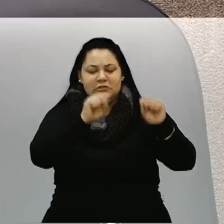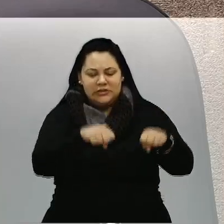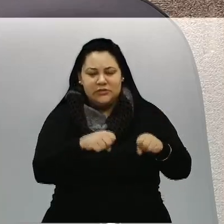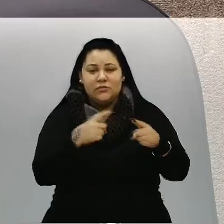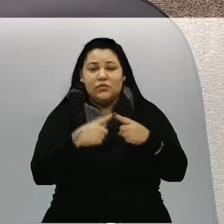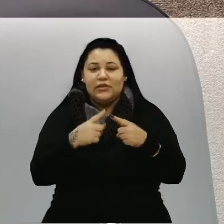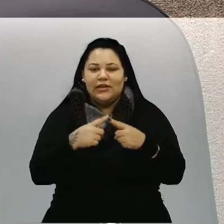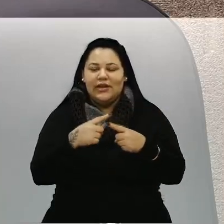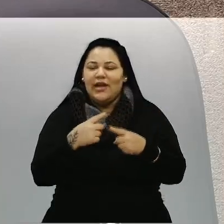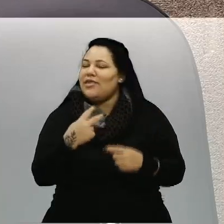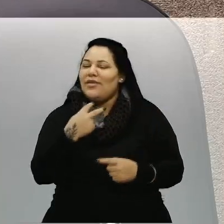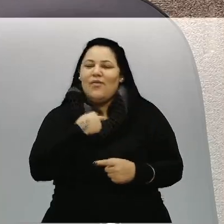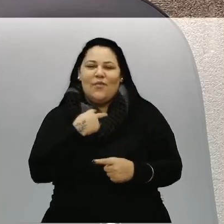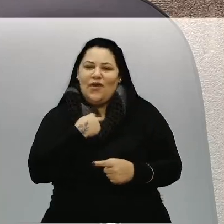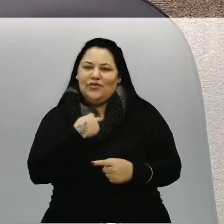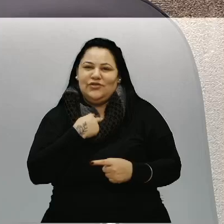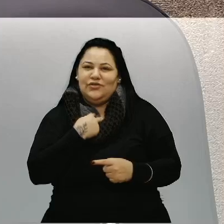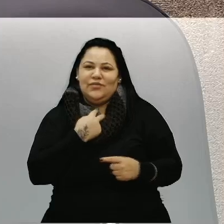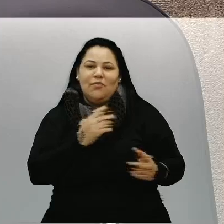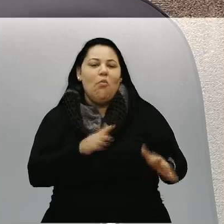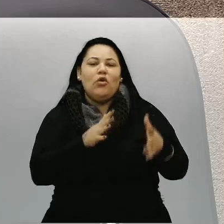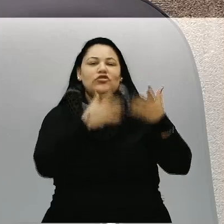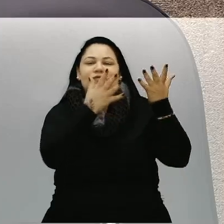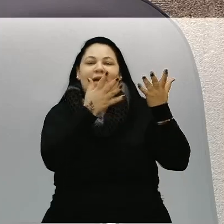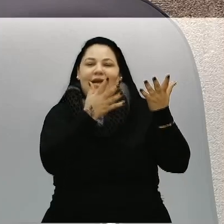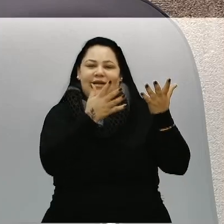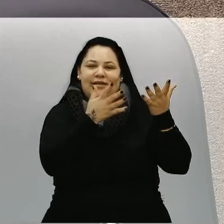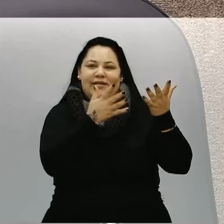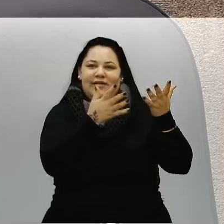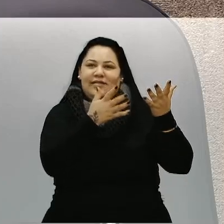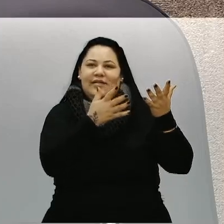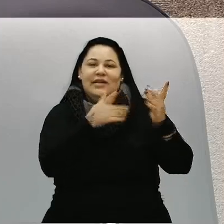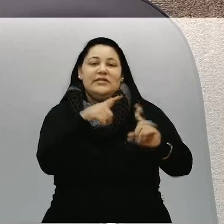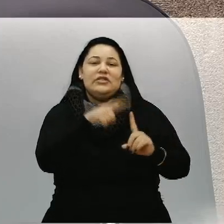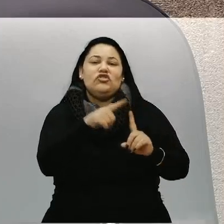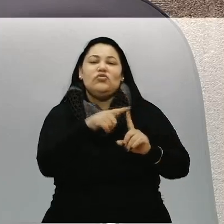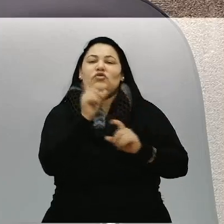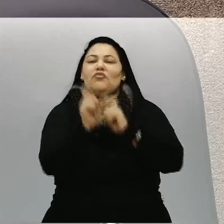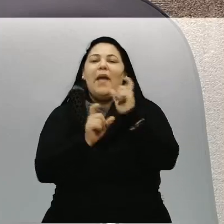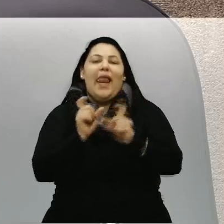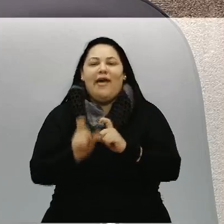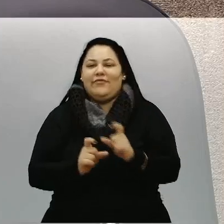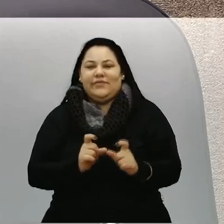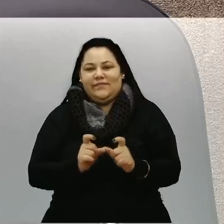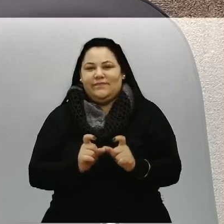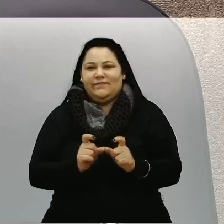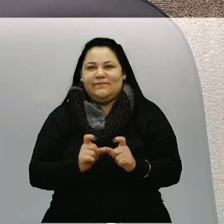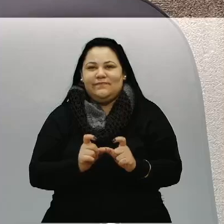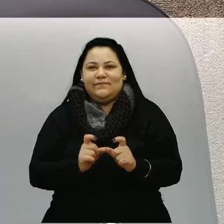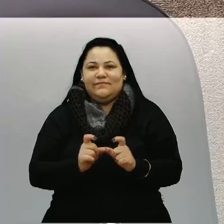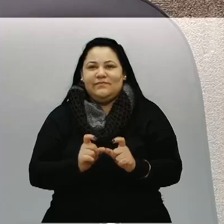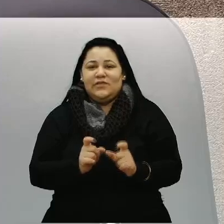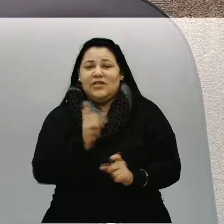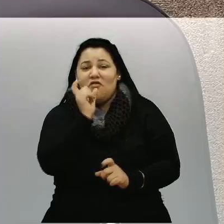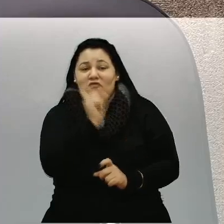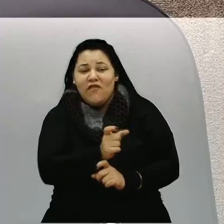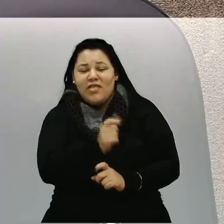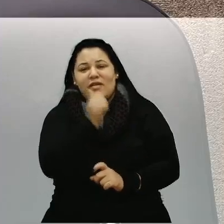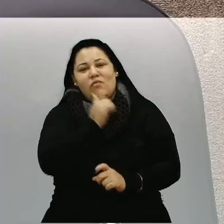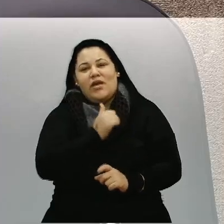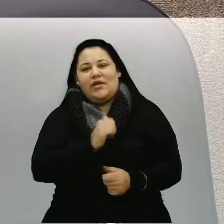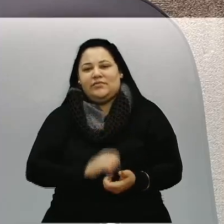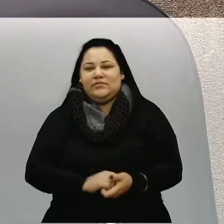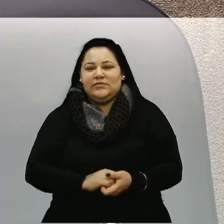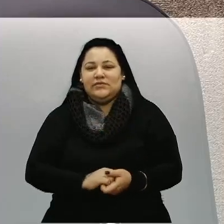podemos realmente fomentar essas palavras que ofendem,